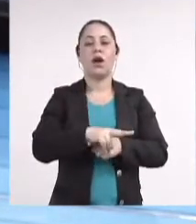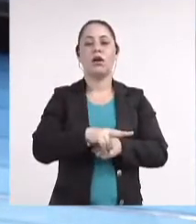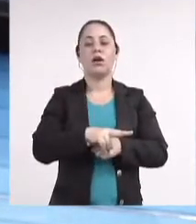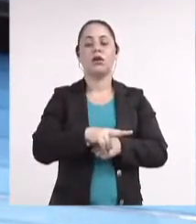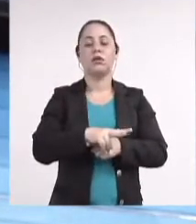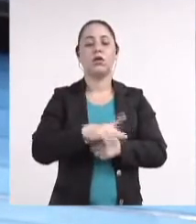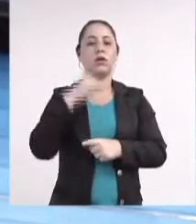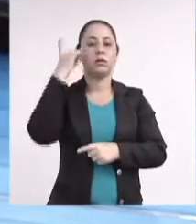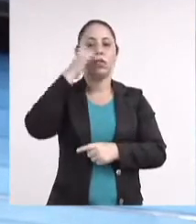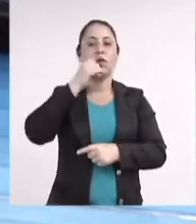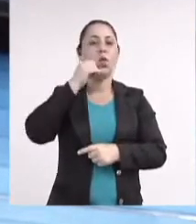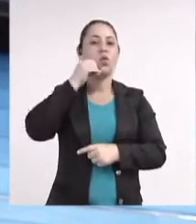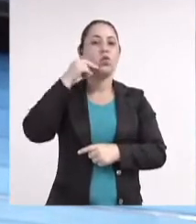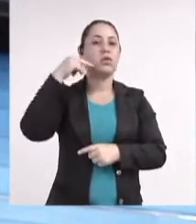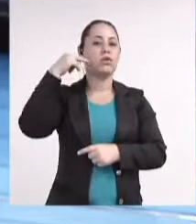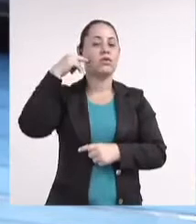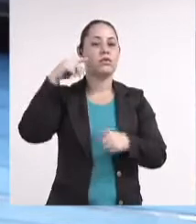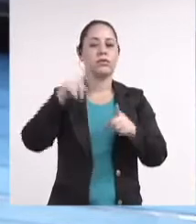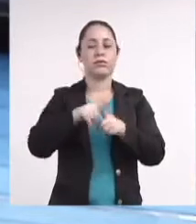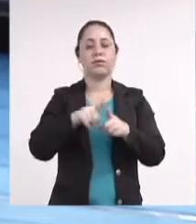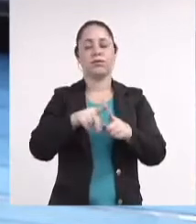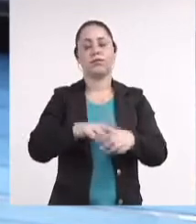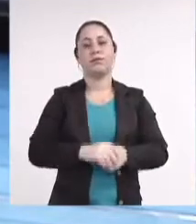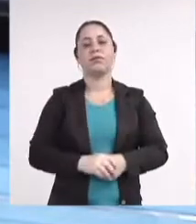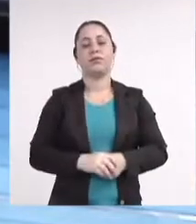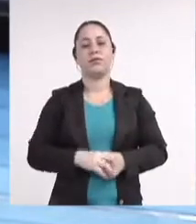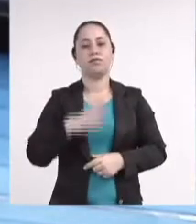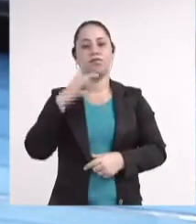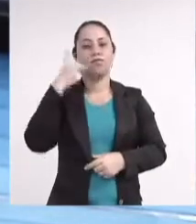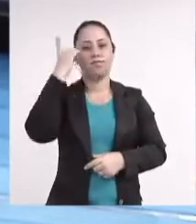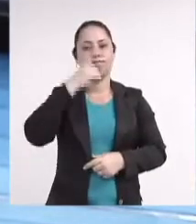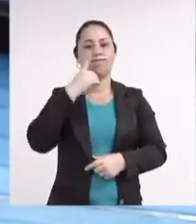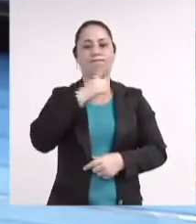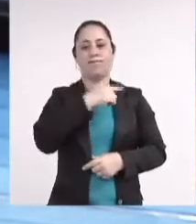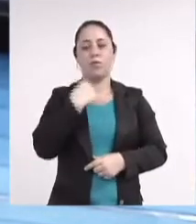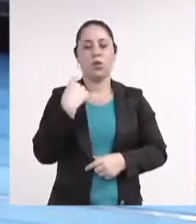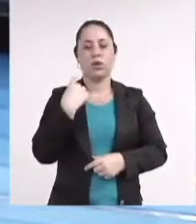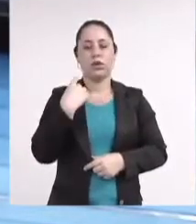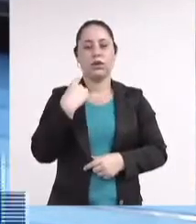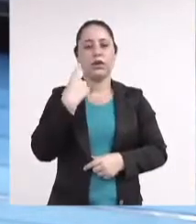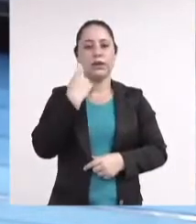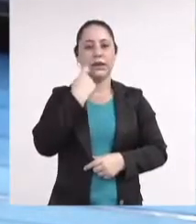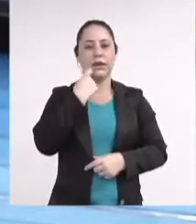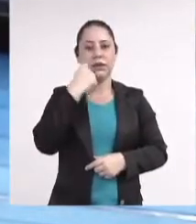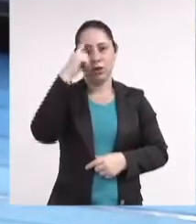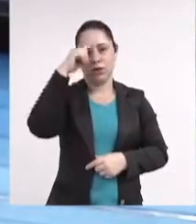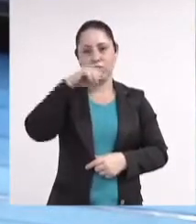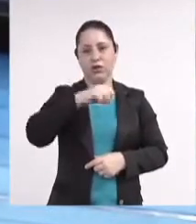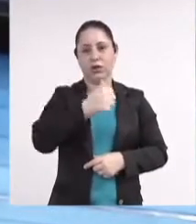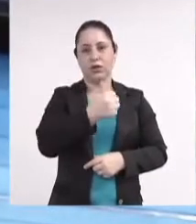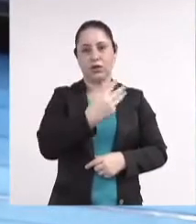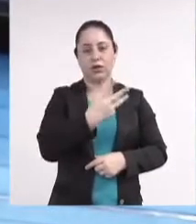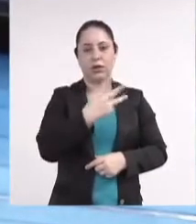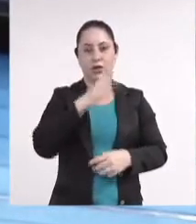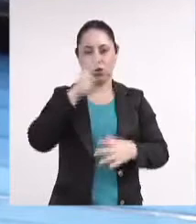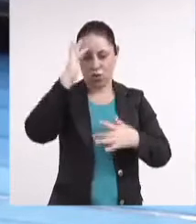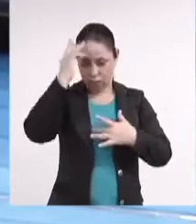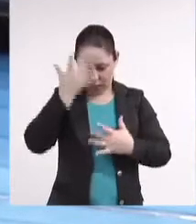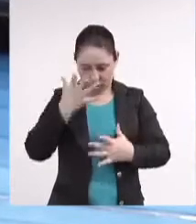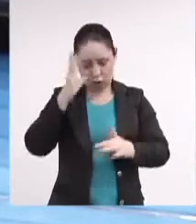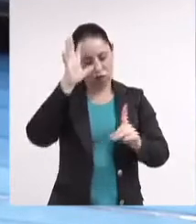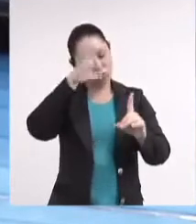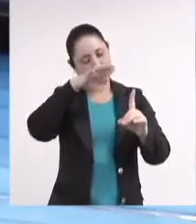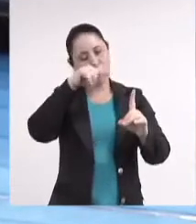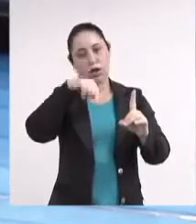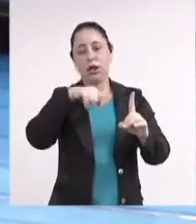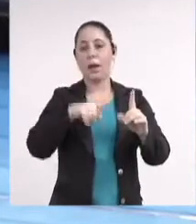do PSDB. Volto a repetir, o parlamentar aí faleceu na última sexta-feira, dia 13, e já foi homenageado também aqui na sessão,